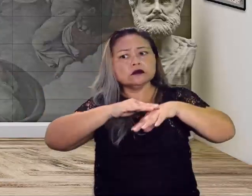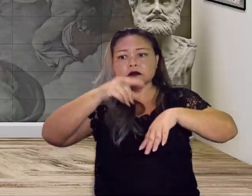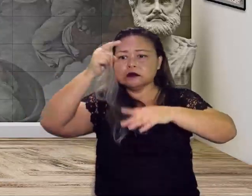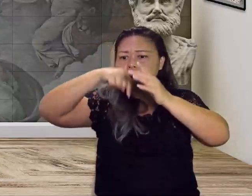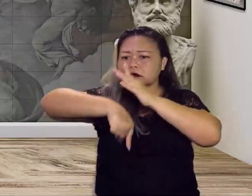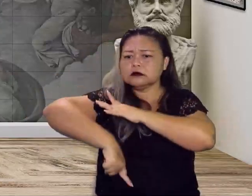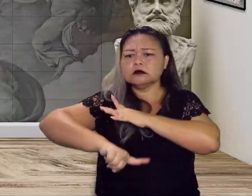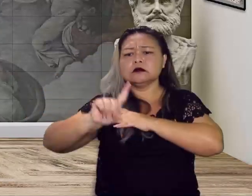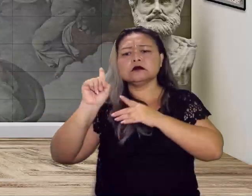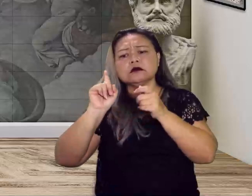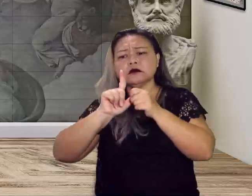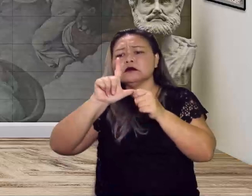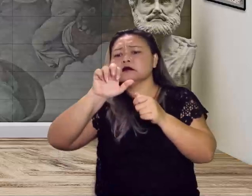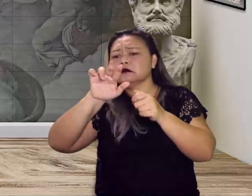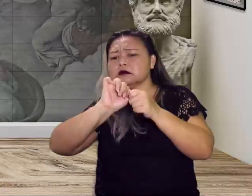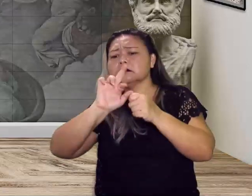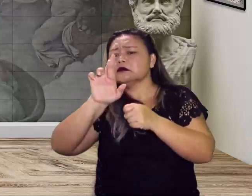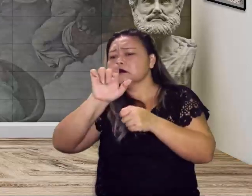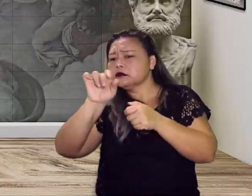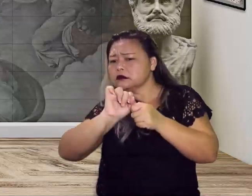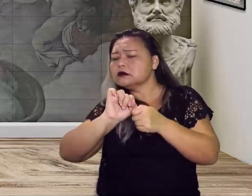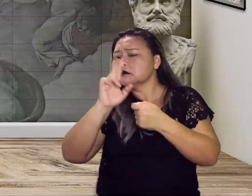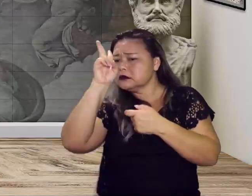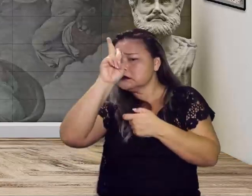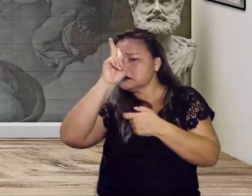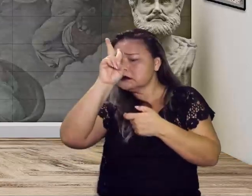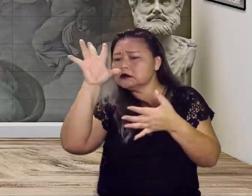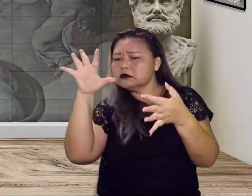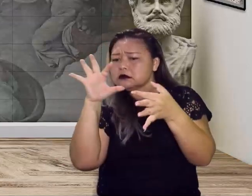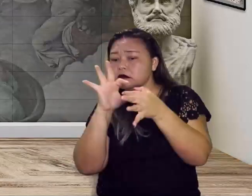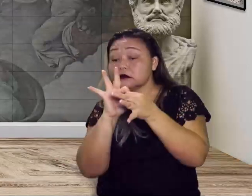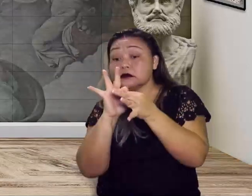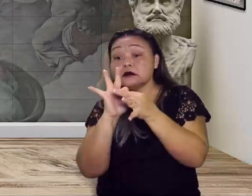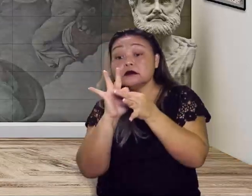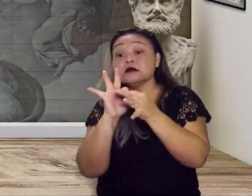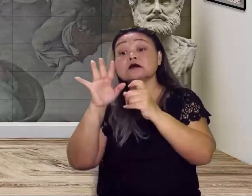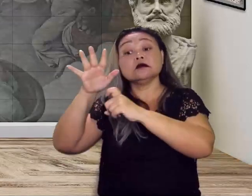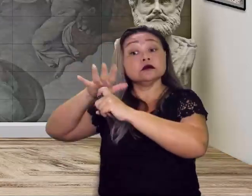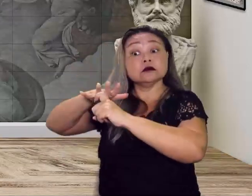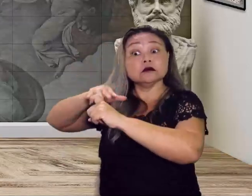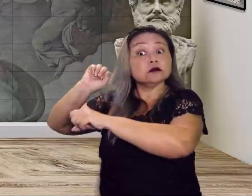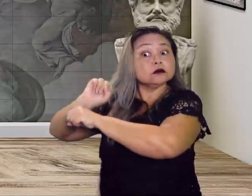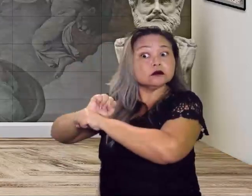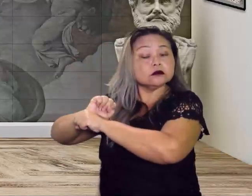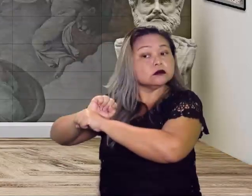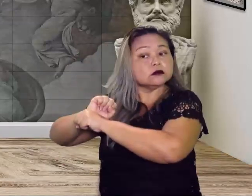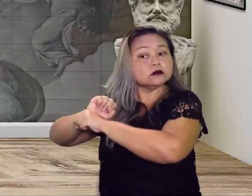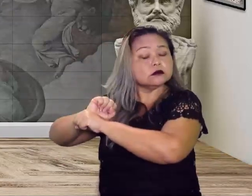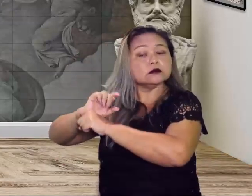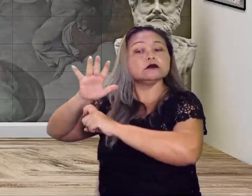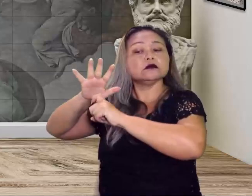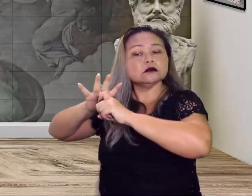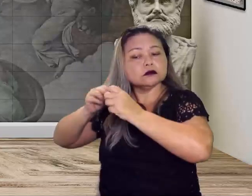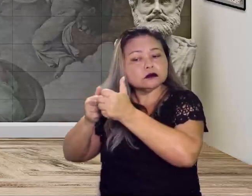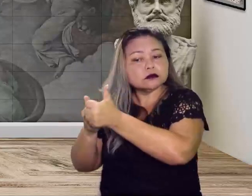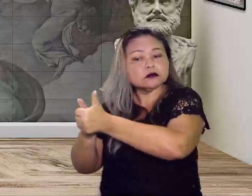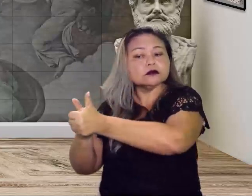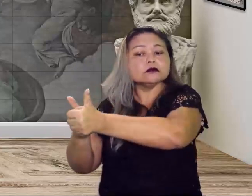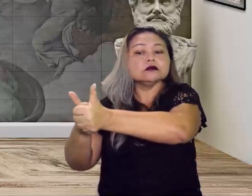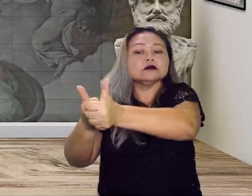avançada conforme o logos, a razão, lembra? Porém, a mitologia não parou, ela ficou ali e